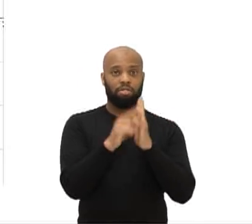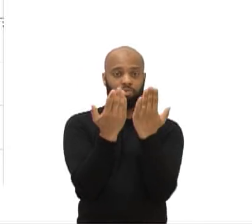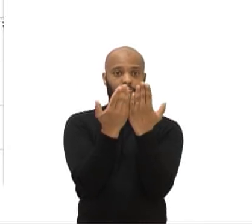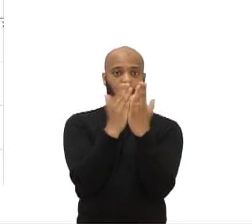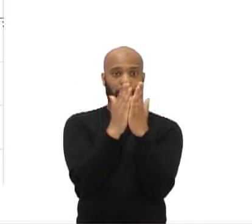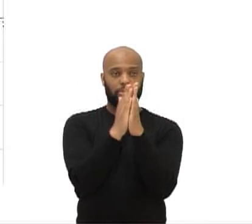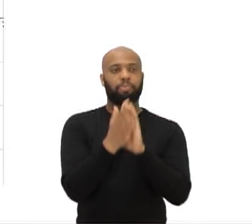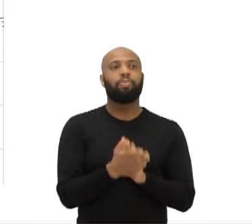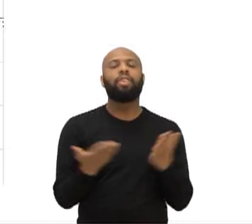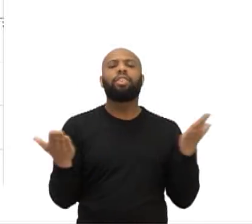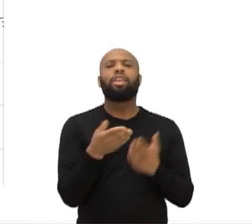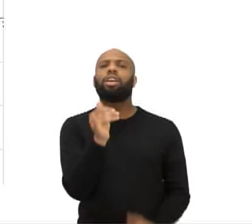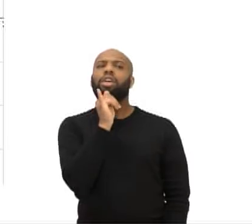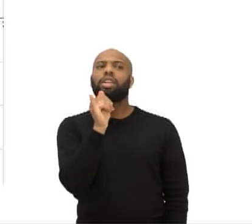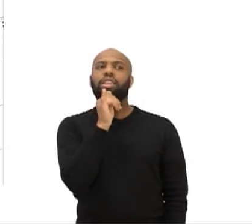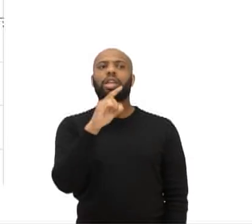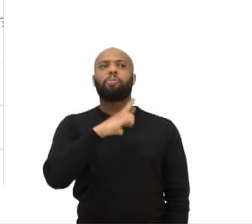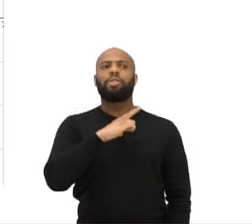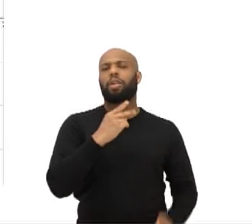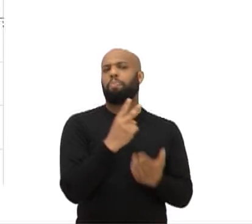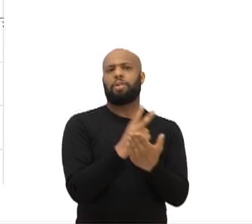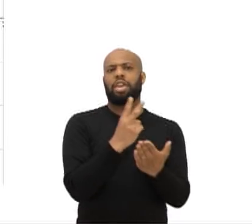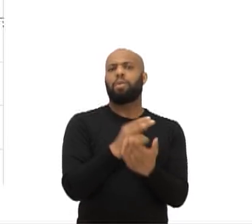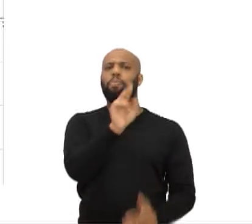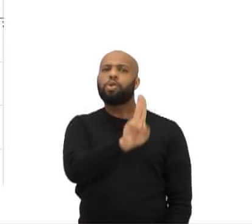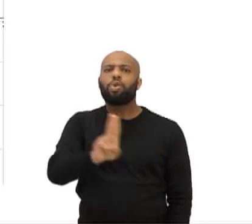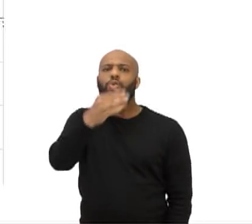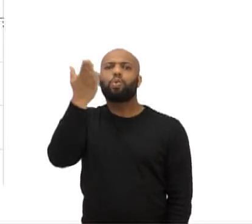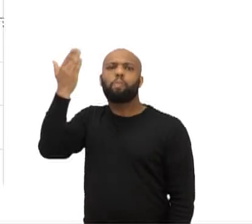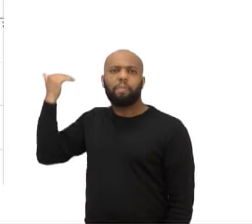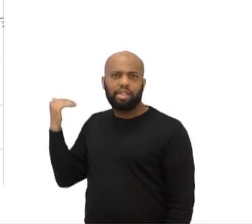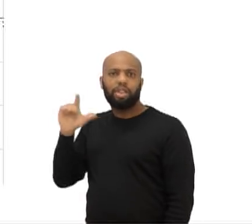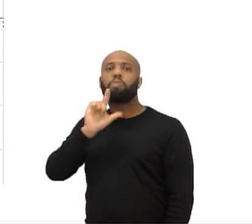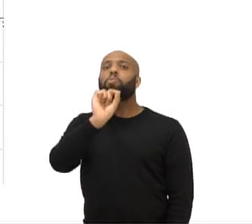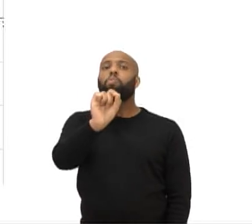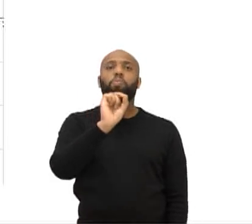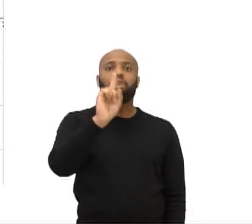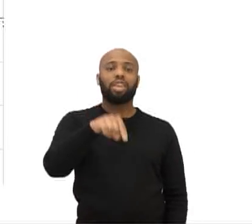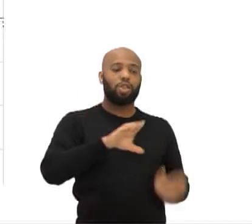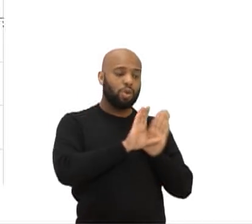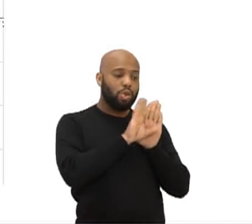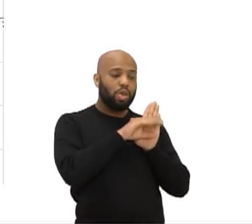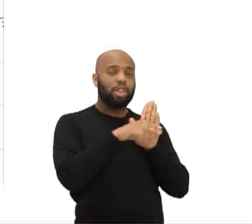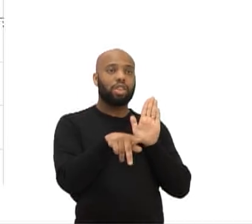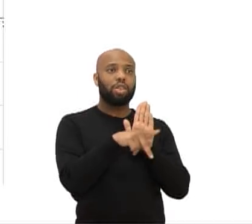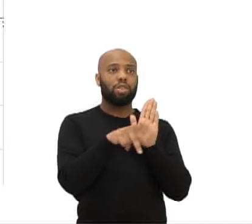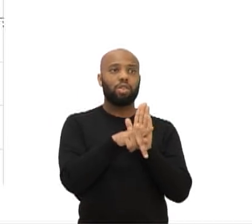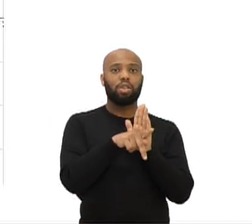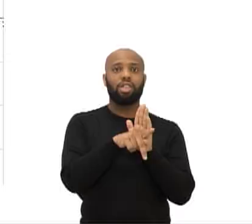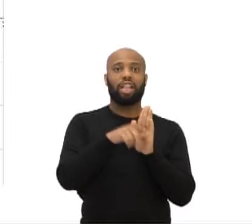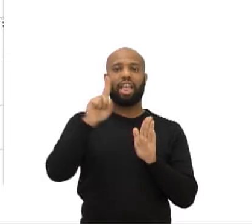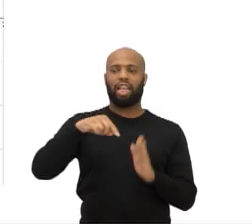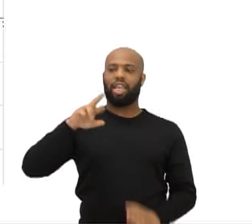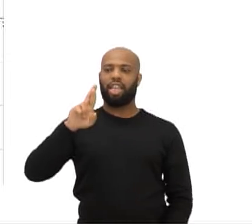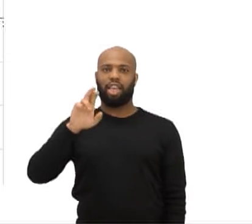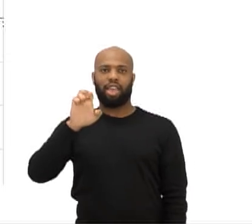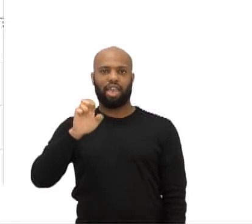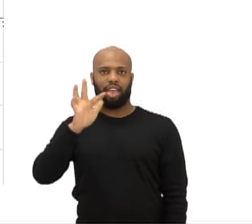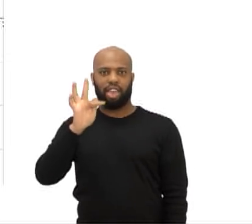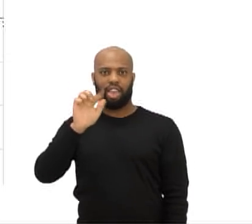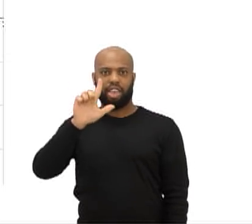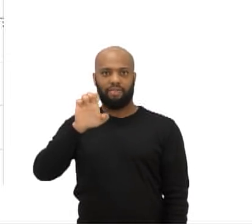Nesse primeiro exemplo, é o mesmo que foi abordado na aula anterior, que é o conceito de reflexão. Veja